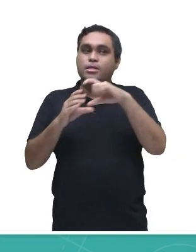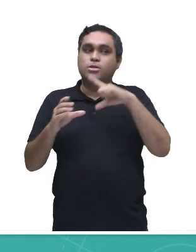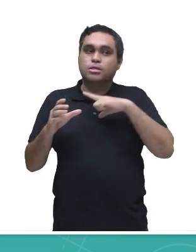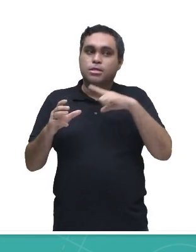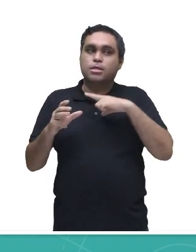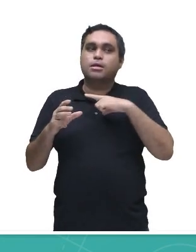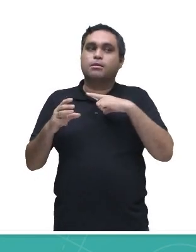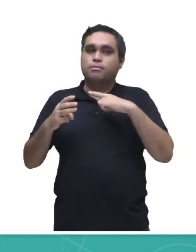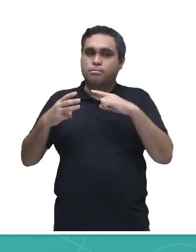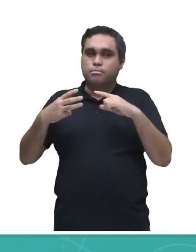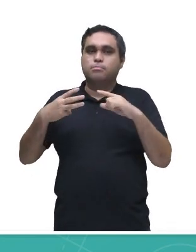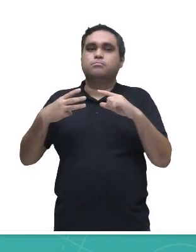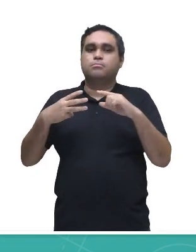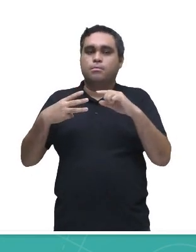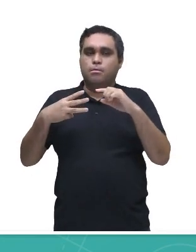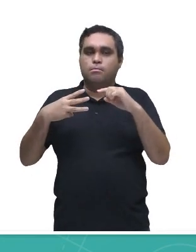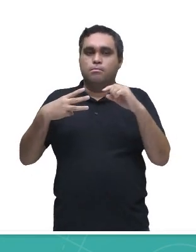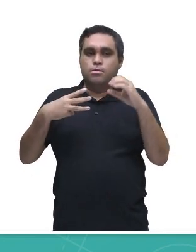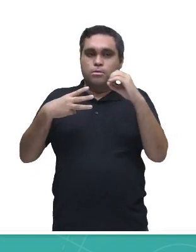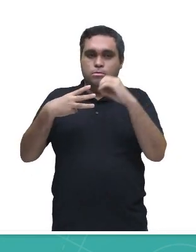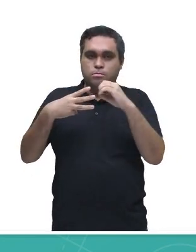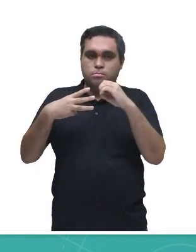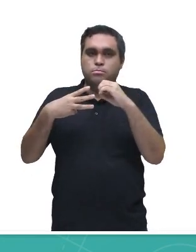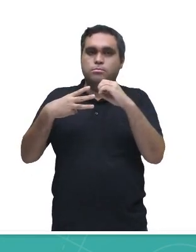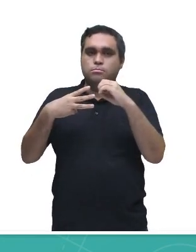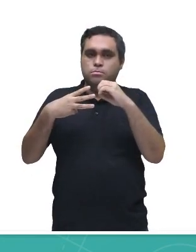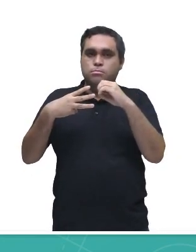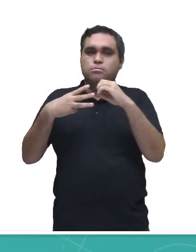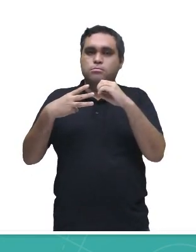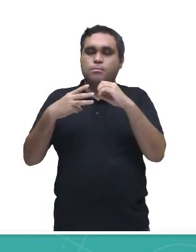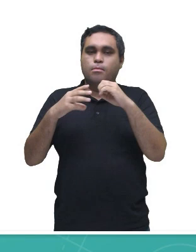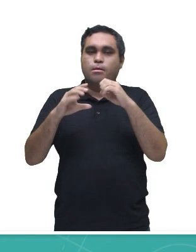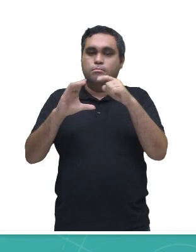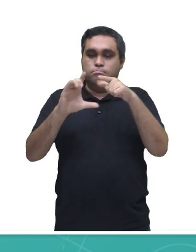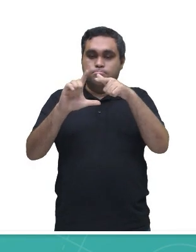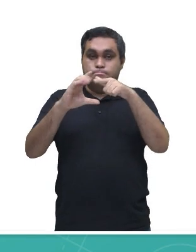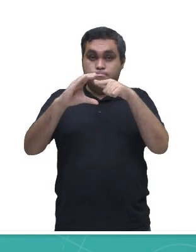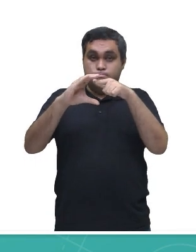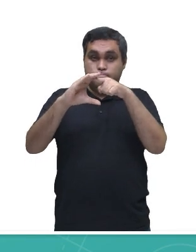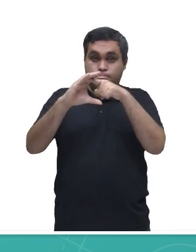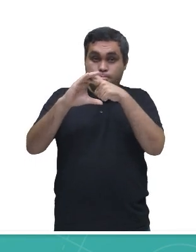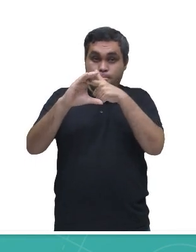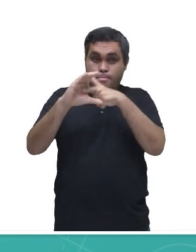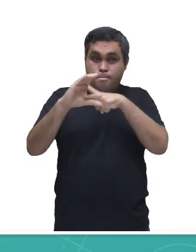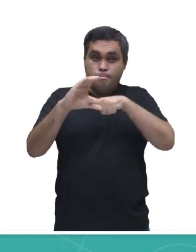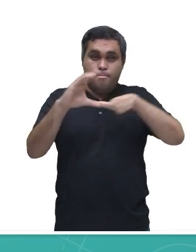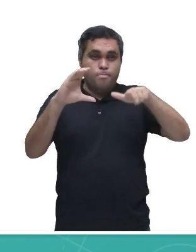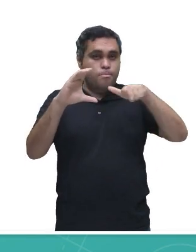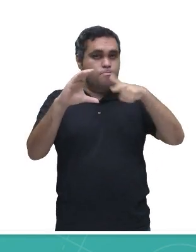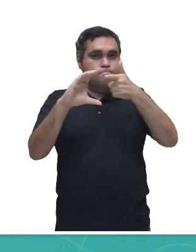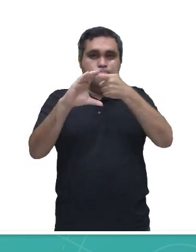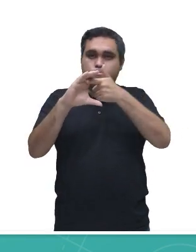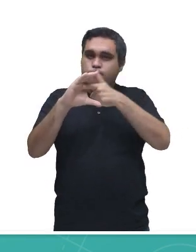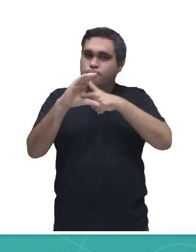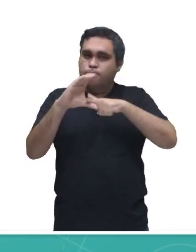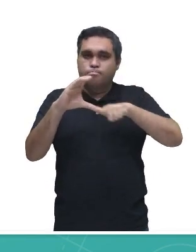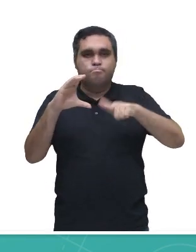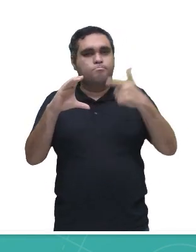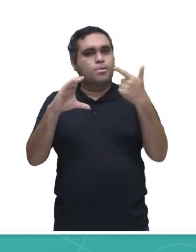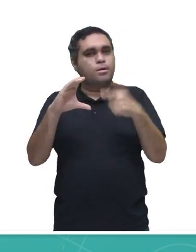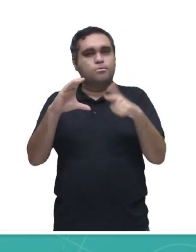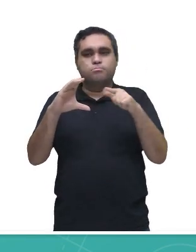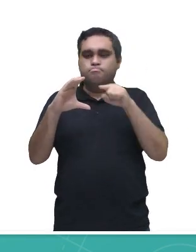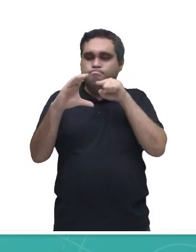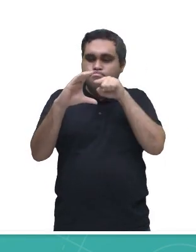essas células procariontes? Leiam comigo aí. São células procariontes que não possuem